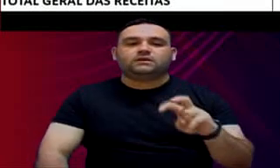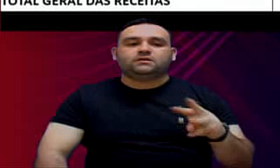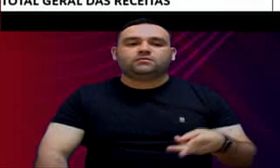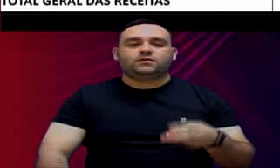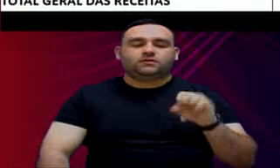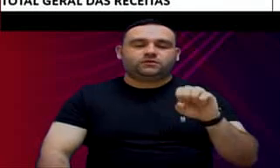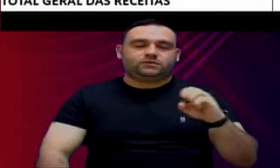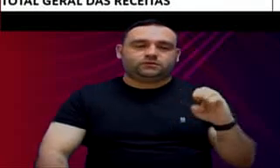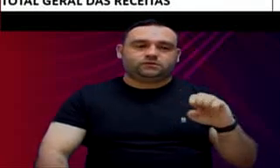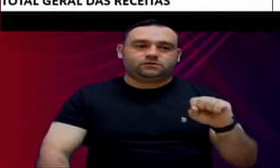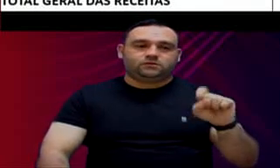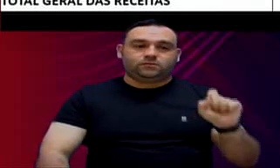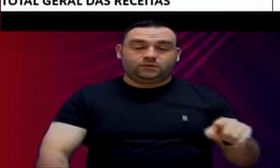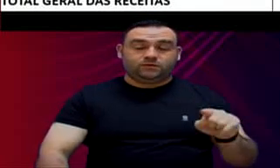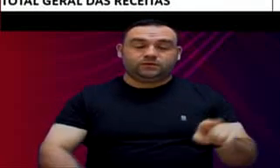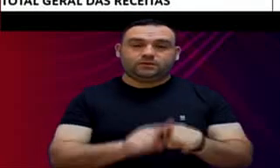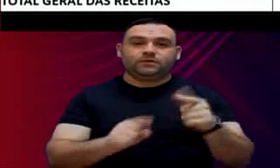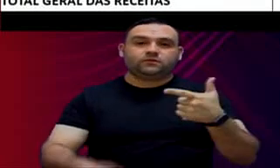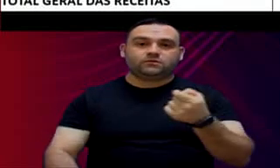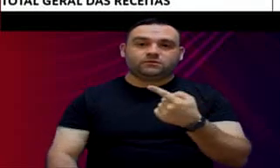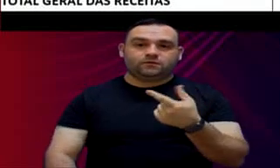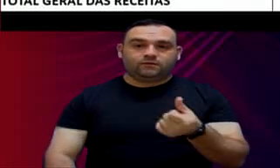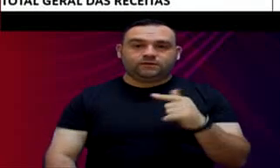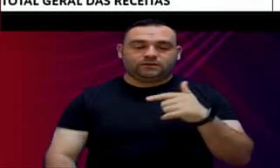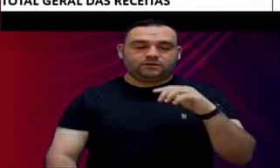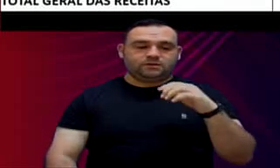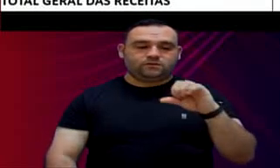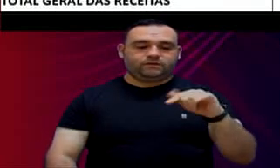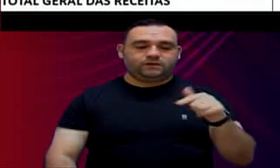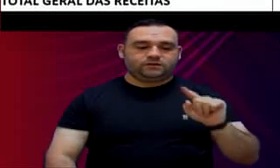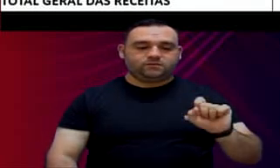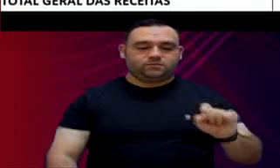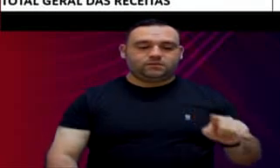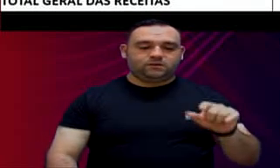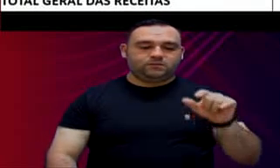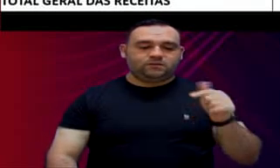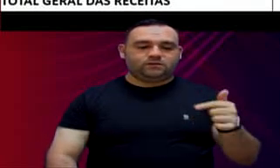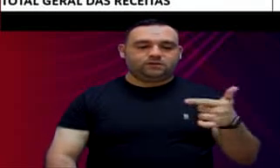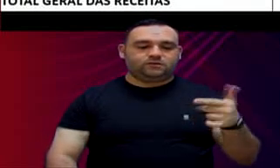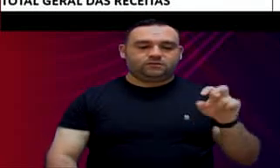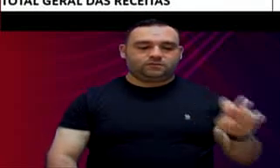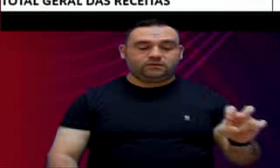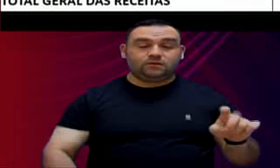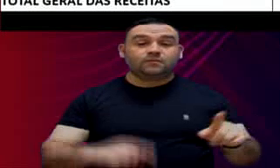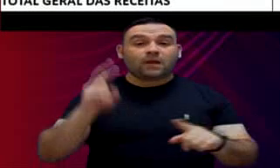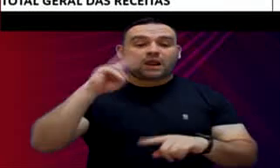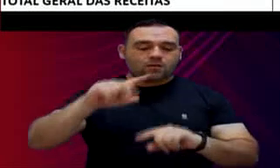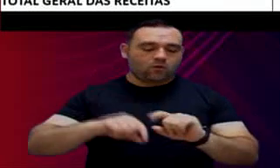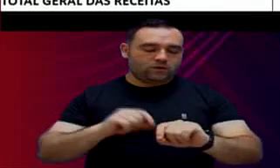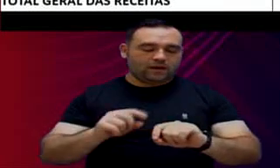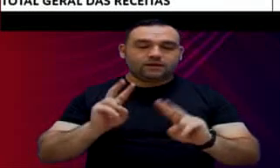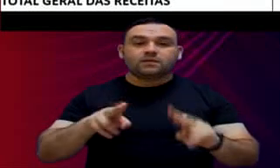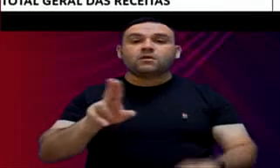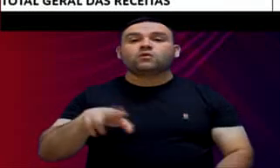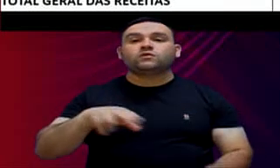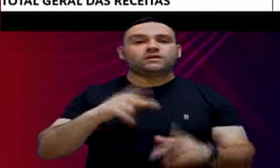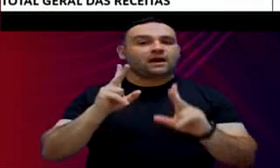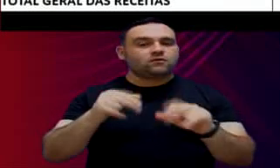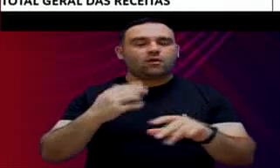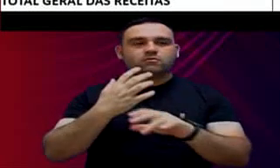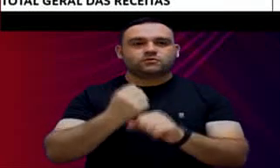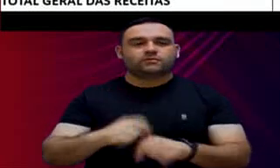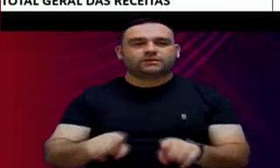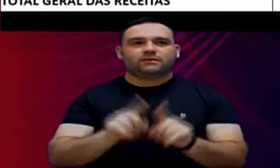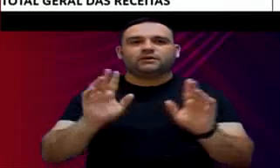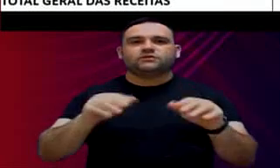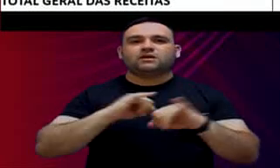milhões e 808 mil estimativa para 2026 97 mil 725 Lembrando que utiliza a mesma premissa